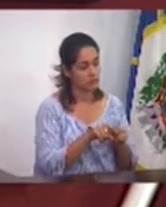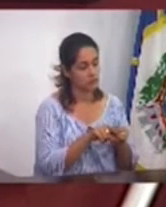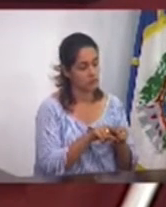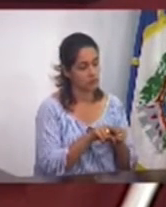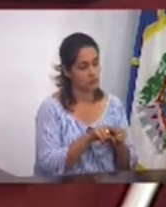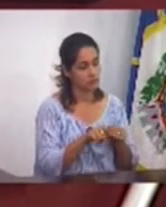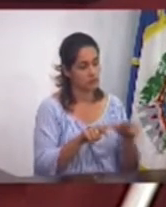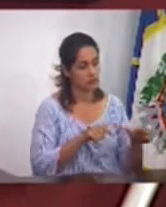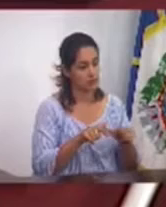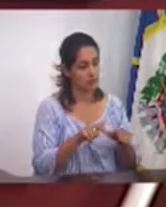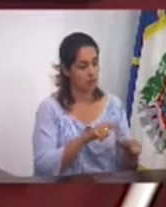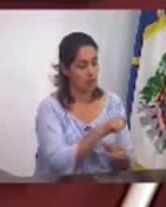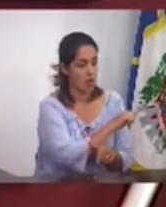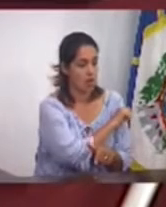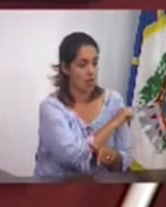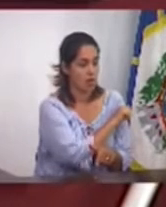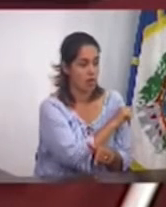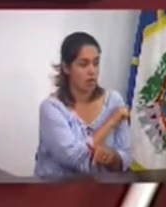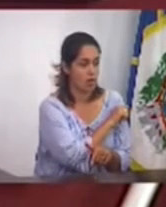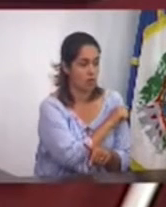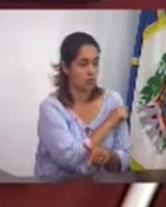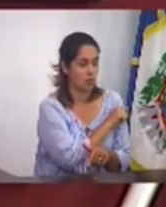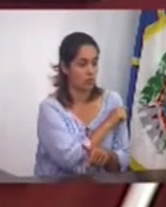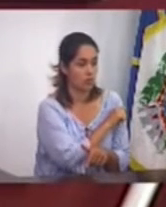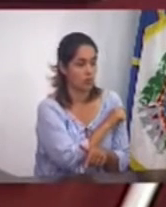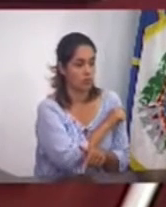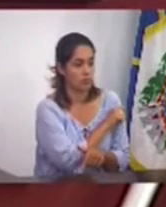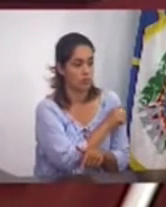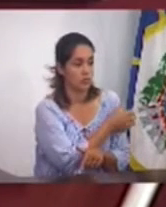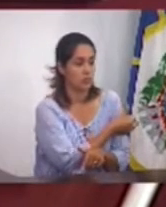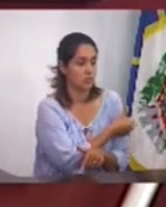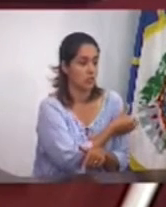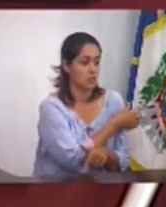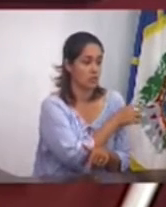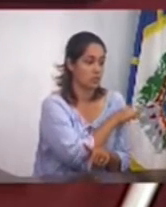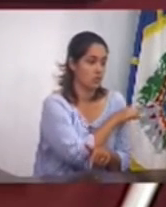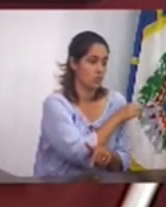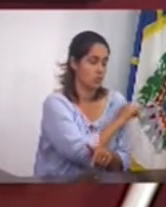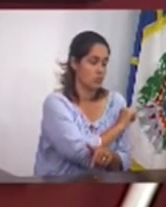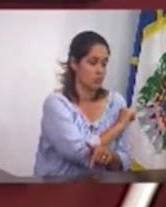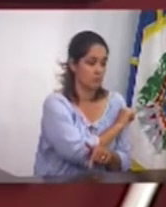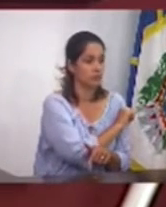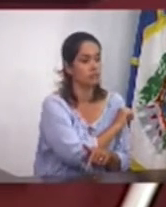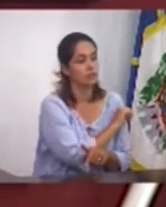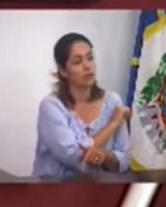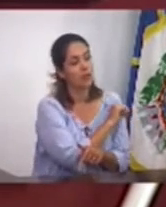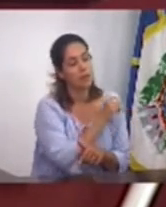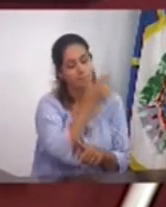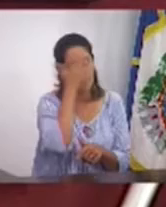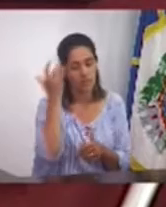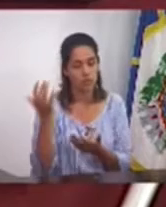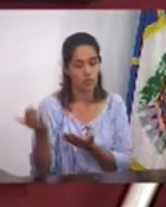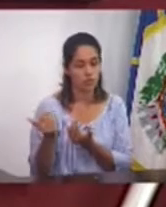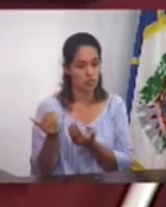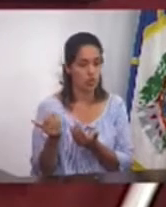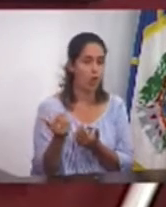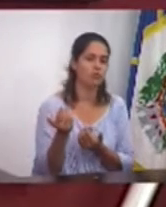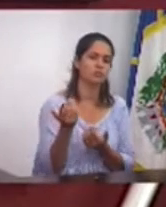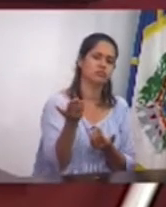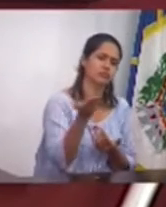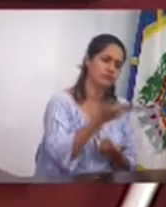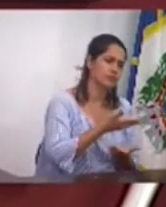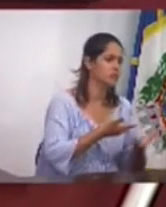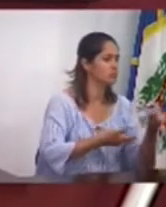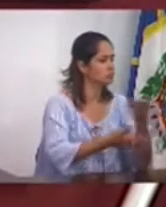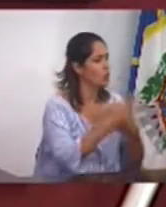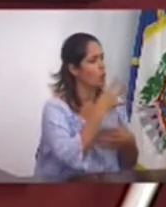com o ensino médio para que a gente consiga ingressar trazer a juventude para dentro da política para conhecimento